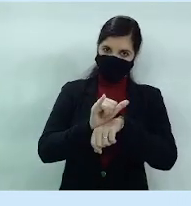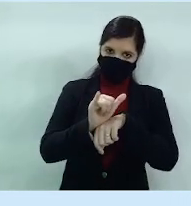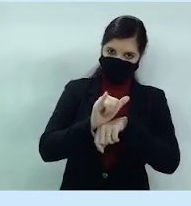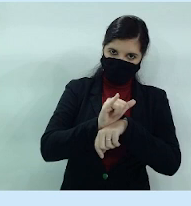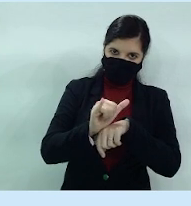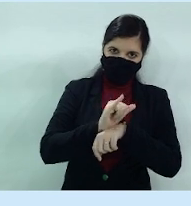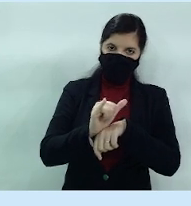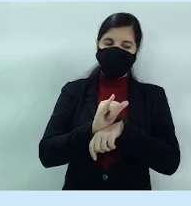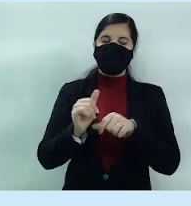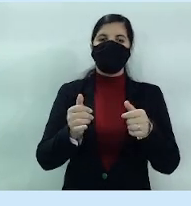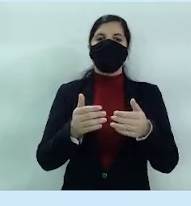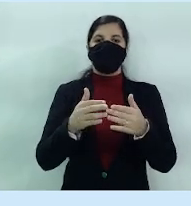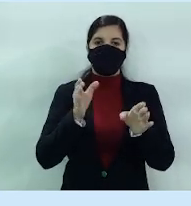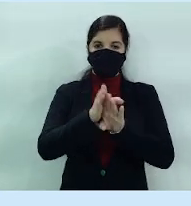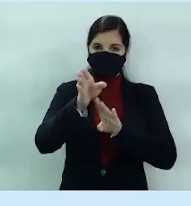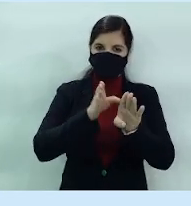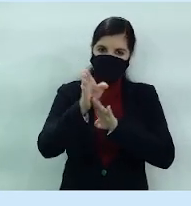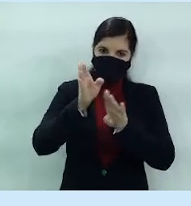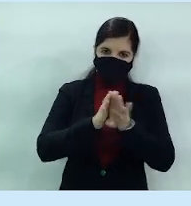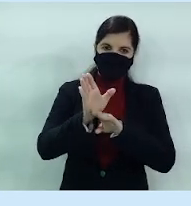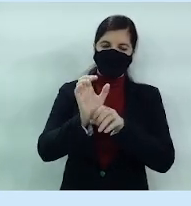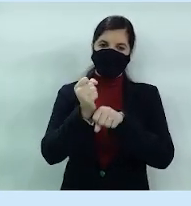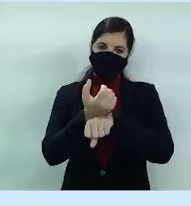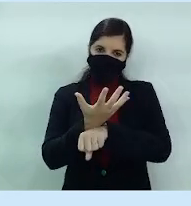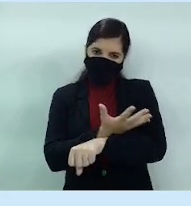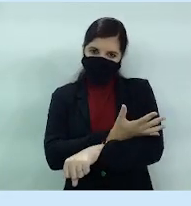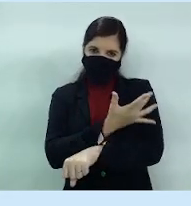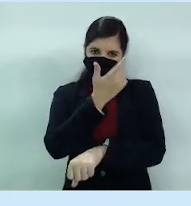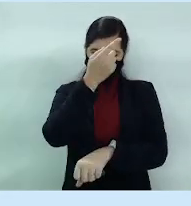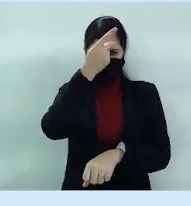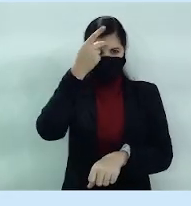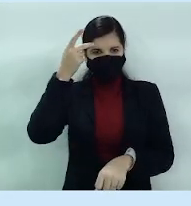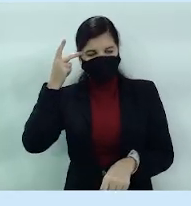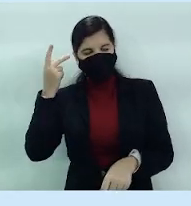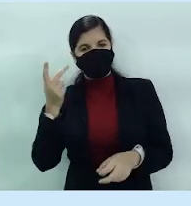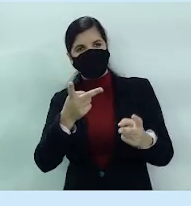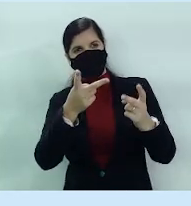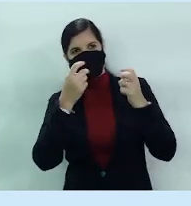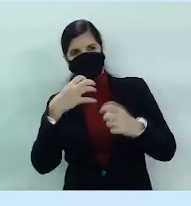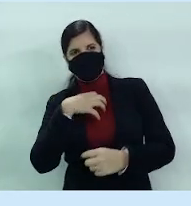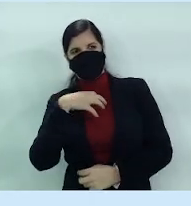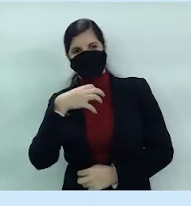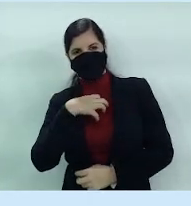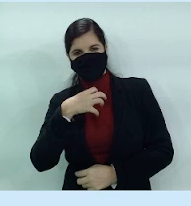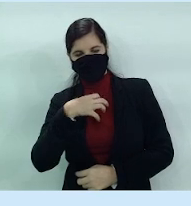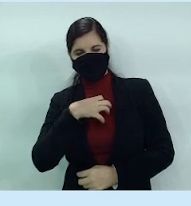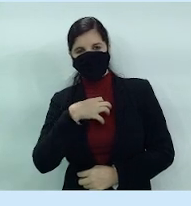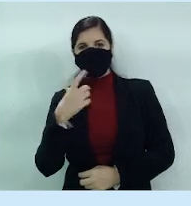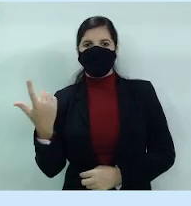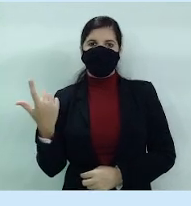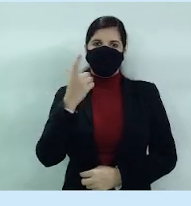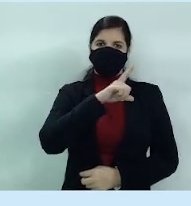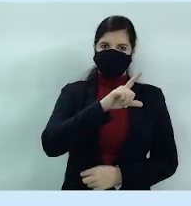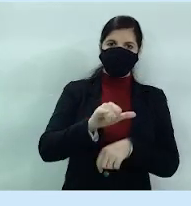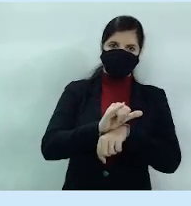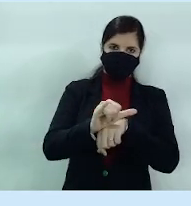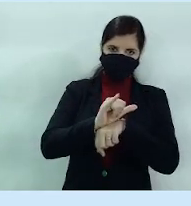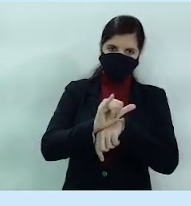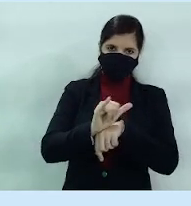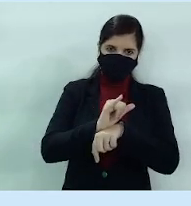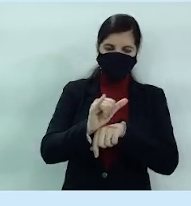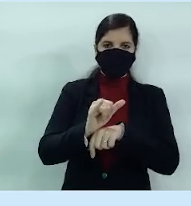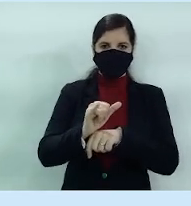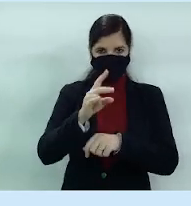apelo emocional, essa forma de engajar as pessoas pelo sentimento, pela emoção, é uma estratégia